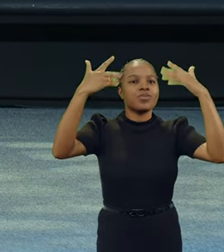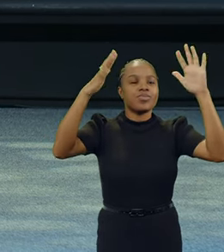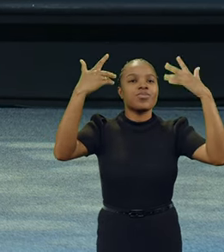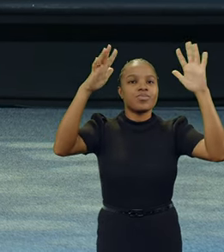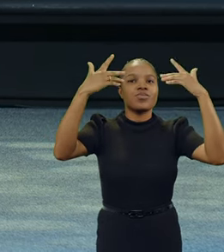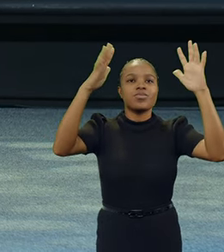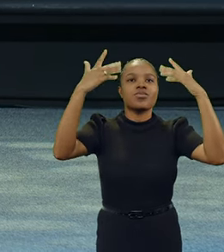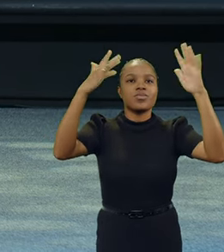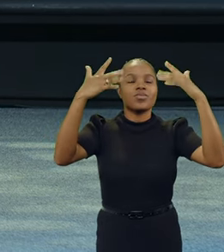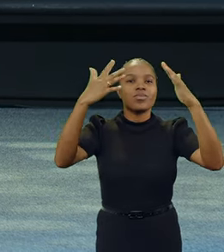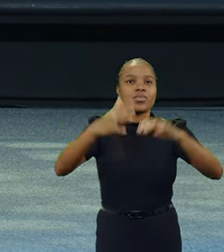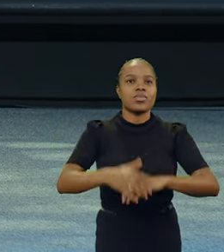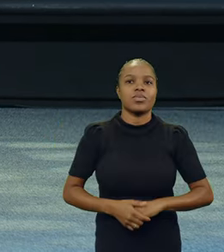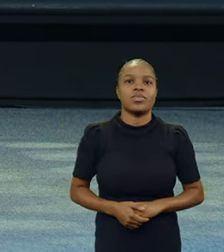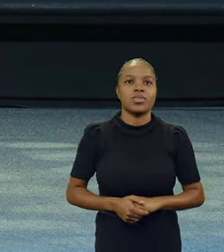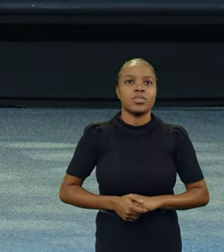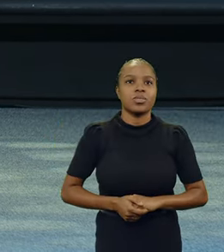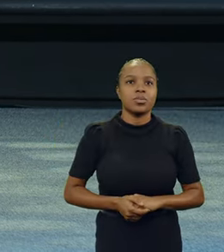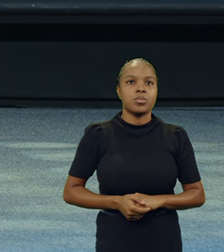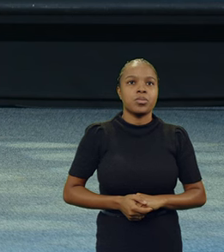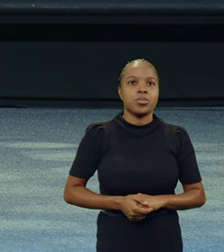presente.